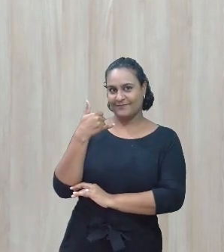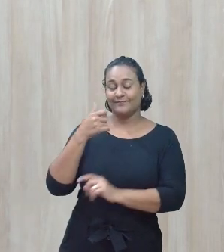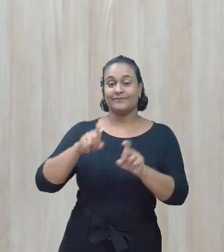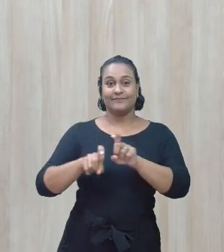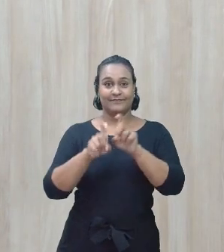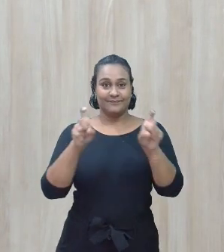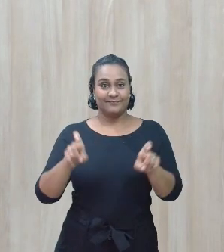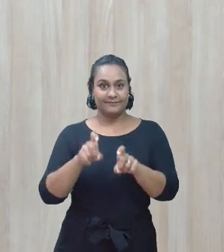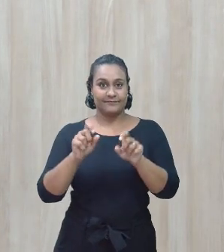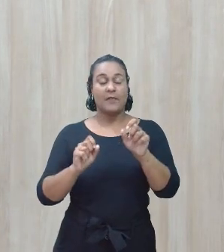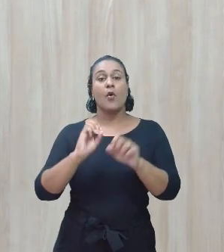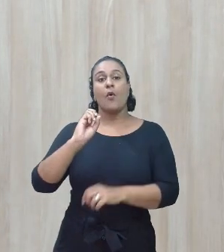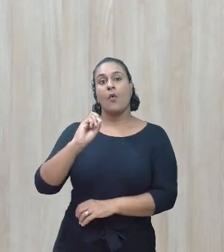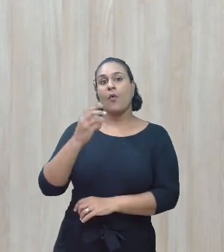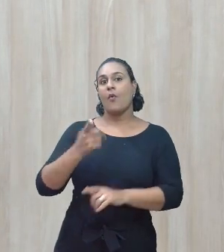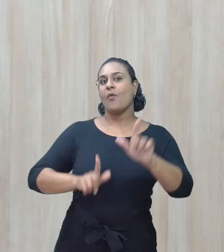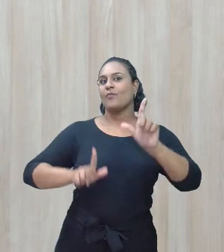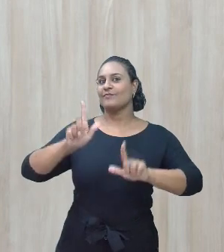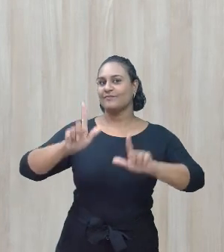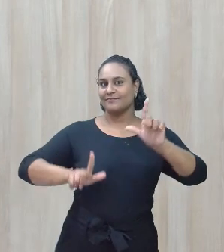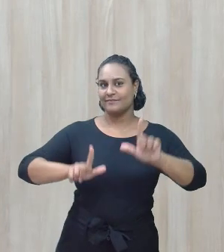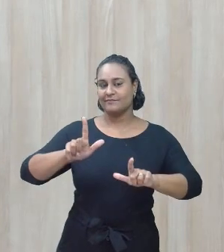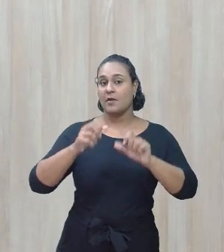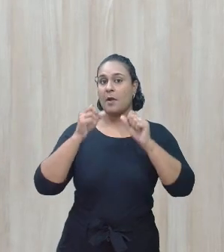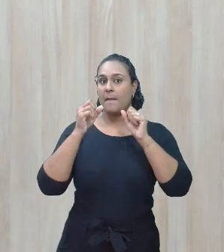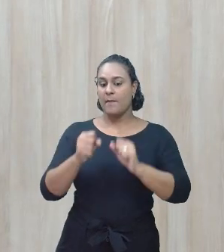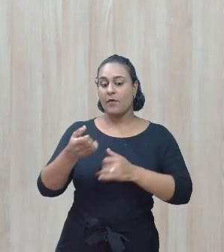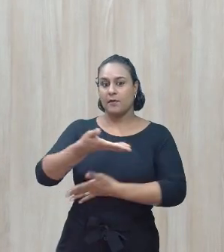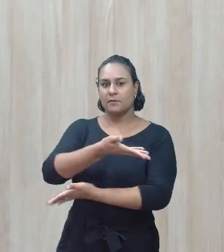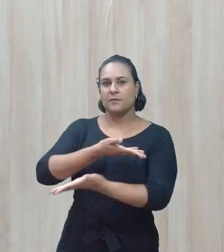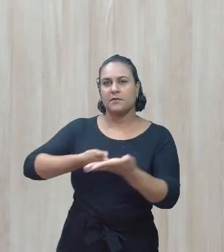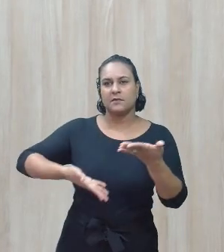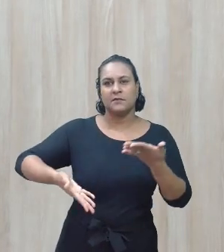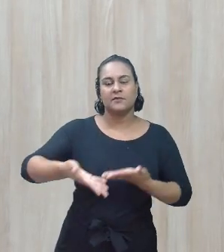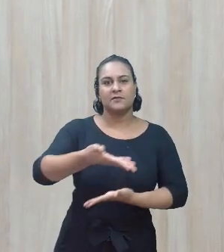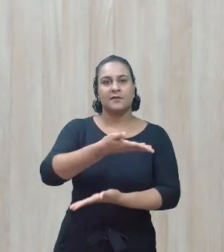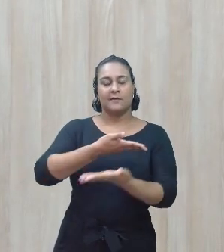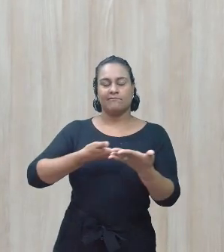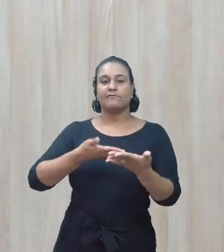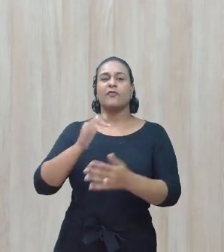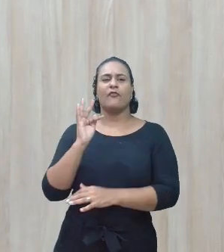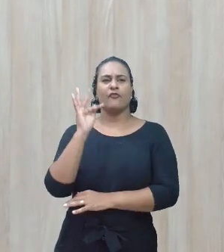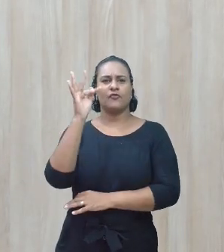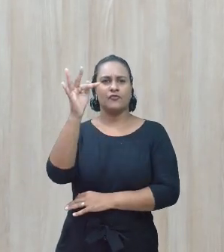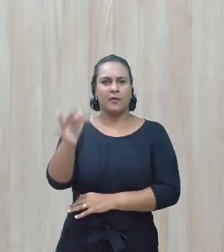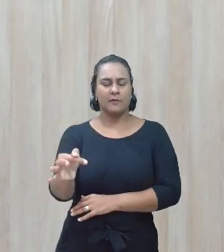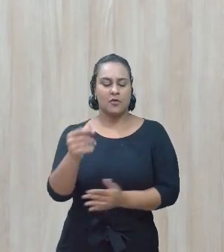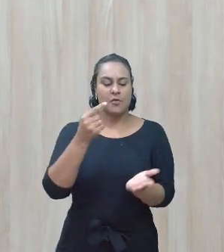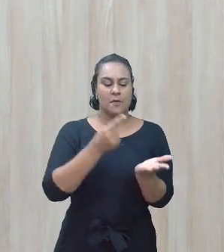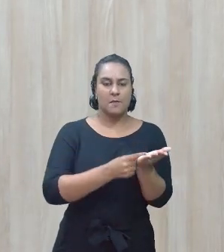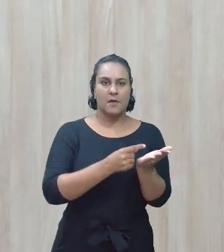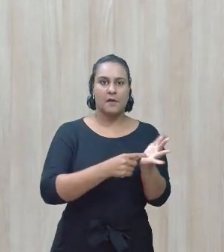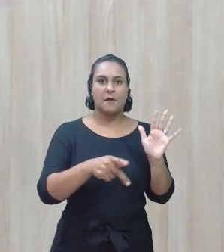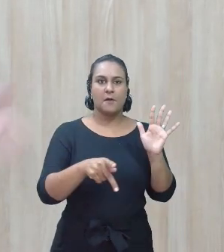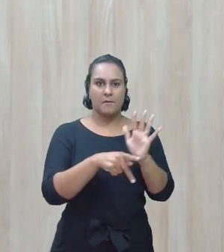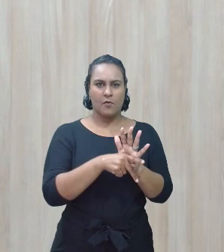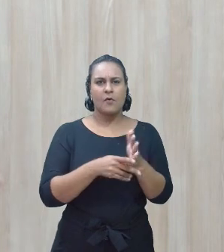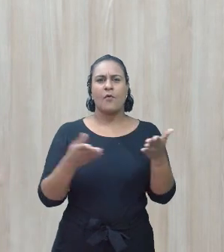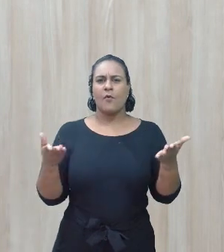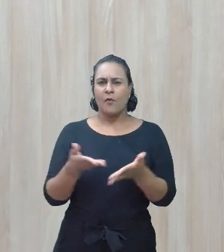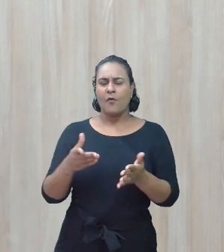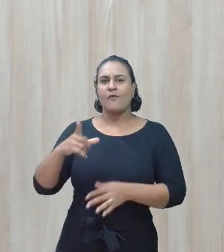computador ou pela TV. Você vai poder interagir conosco através futuramente do aplicativo, mas hoje já dá para colocar